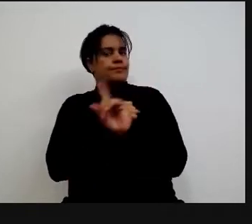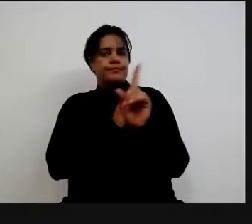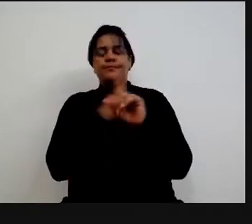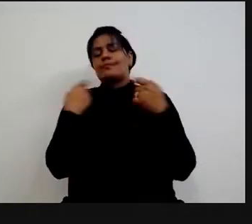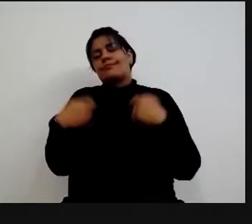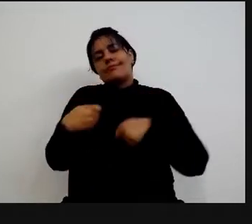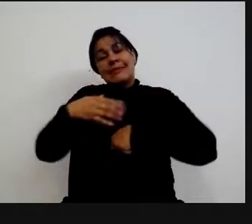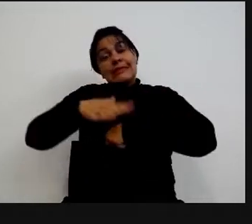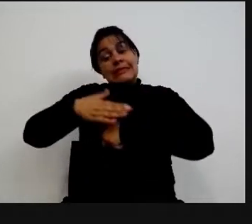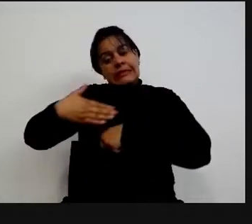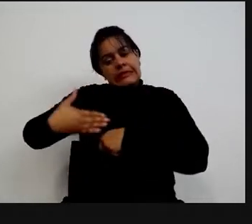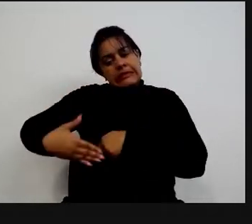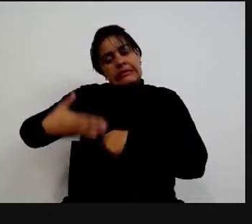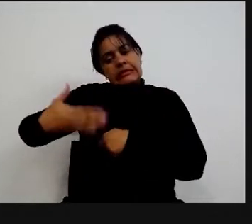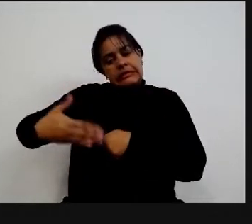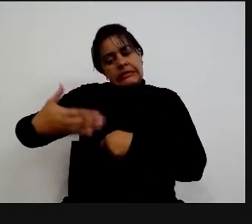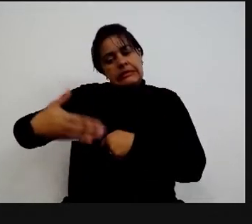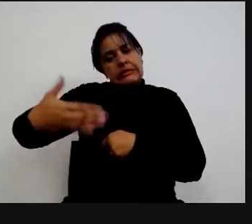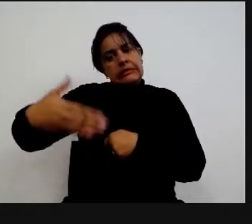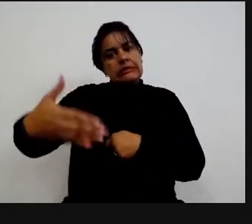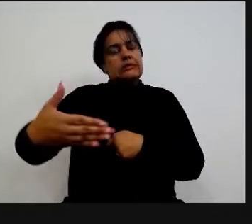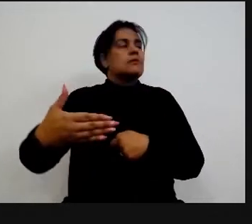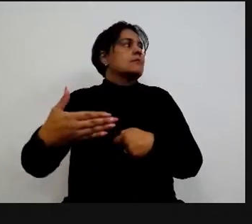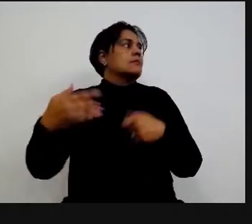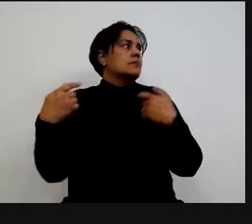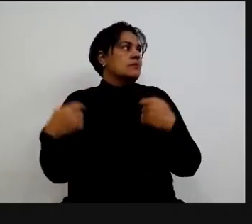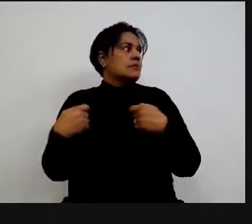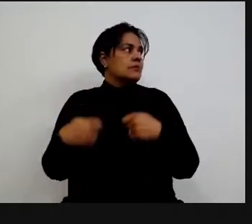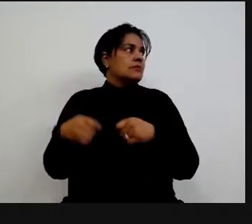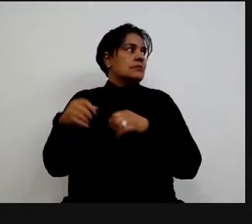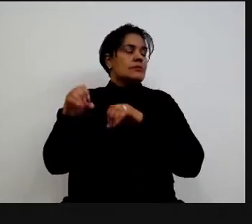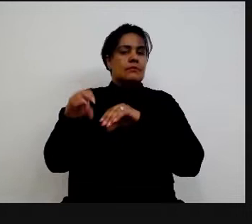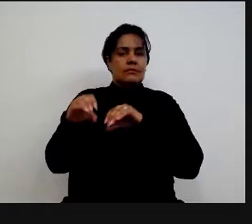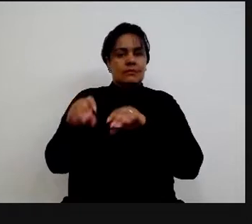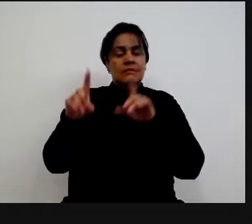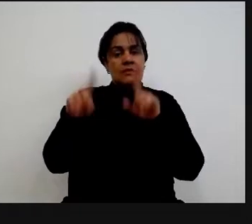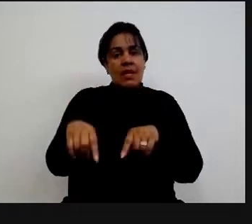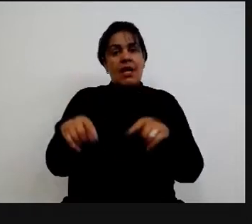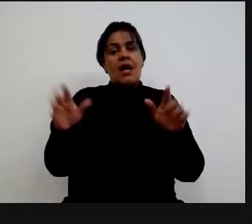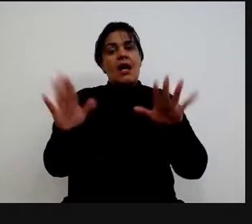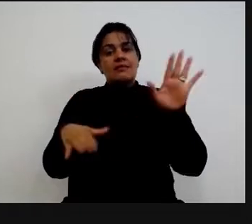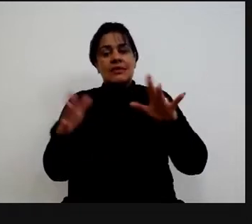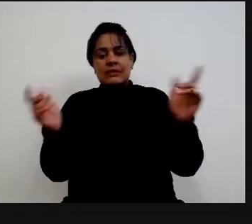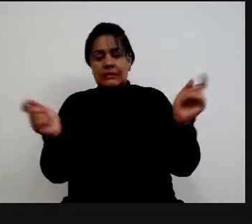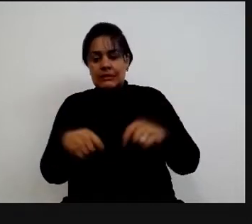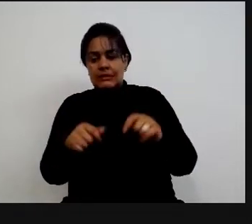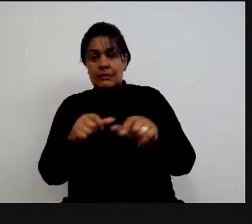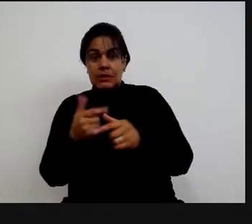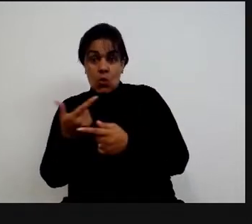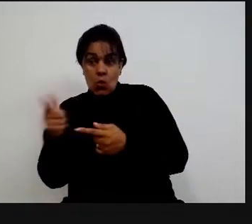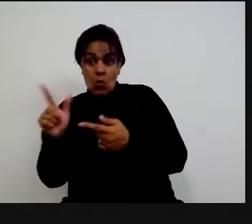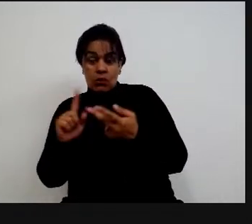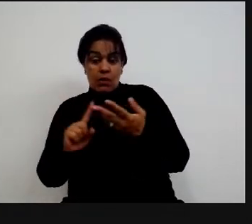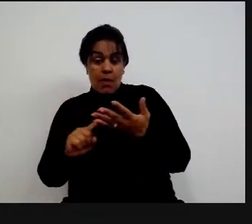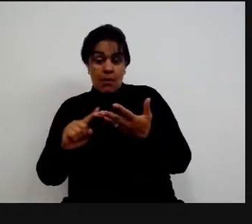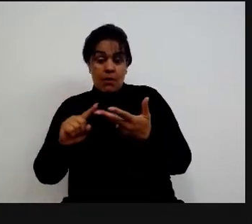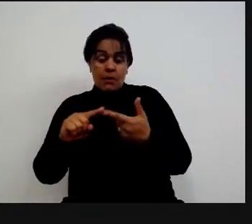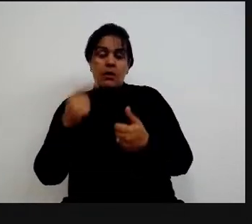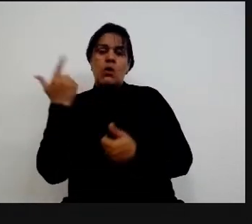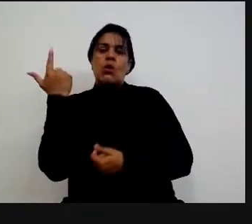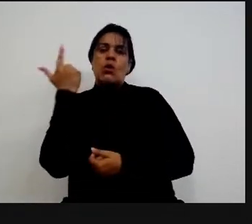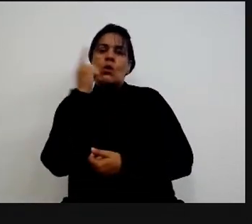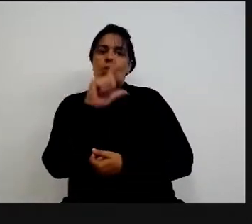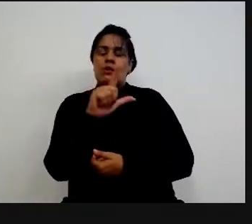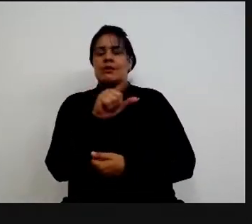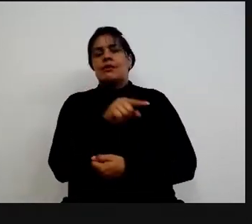você precisa de fazer outras frentes, que não é a capacitação, para que você consiga aí levar